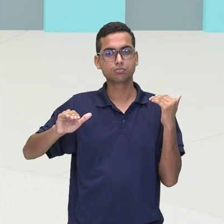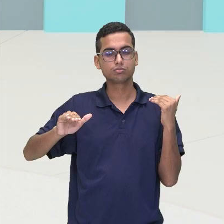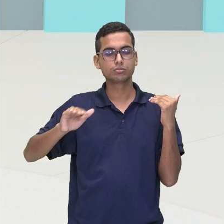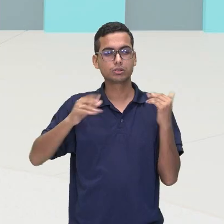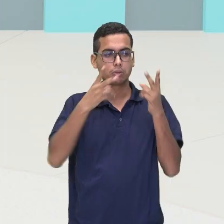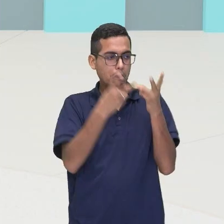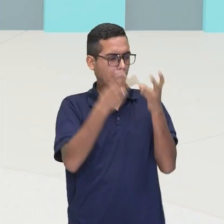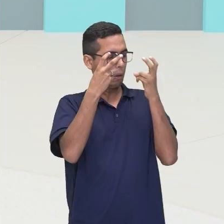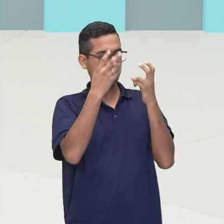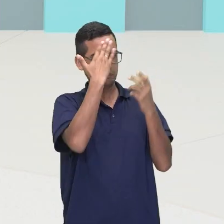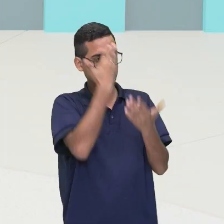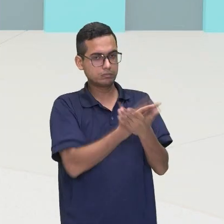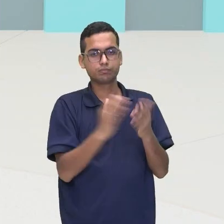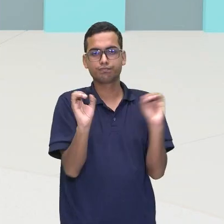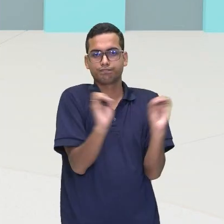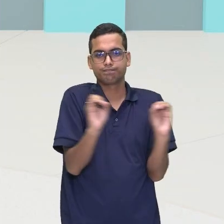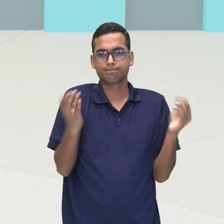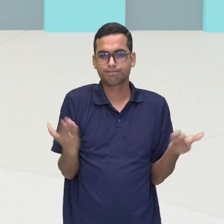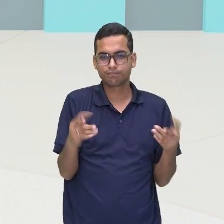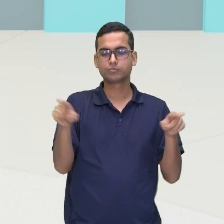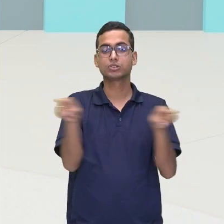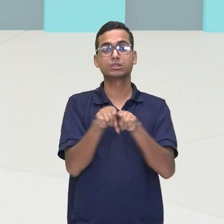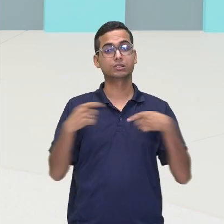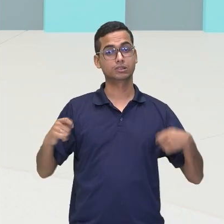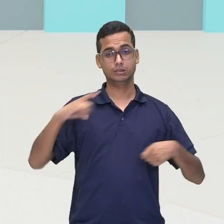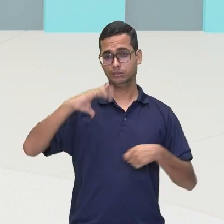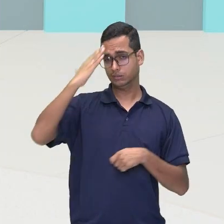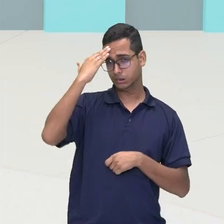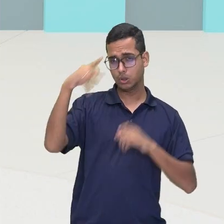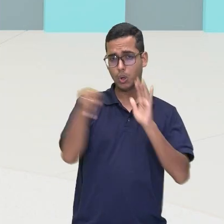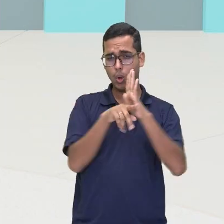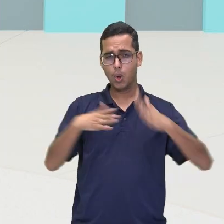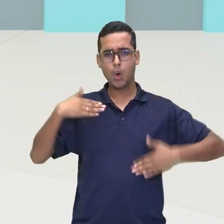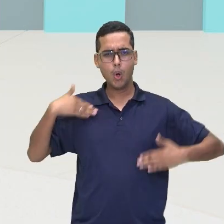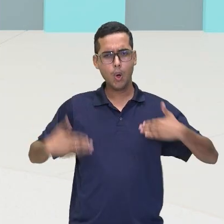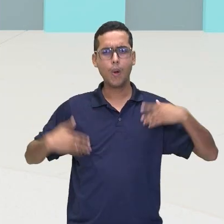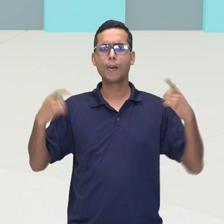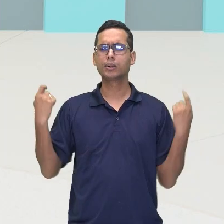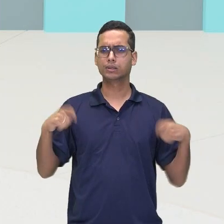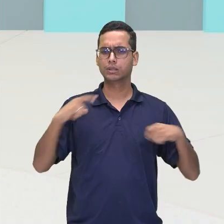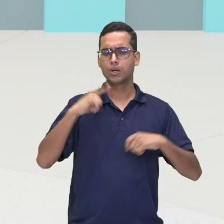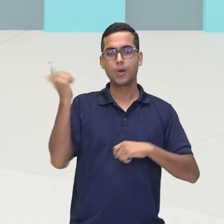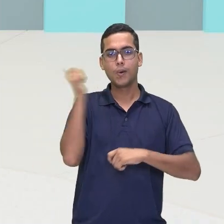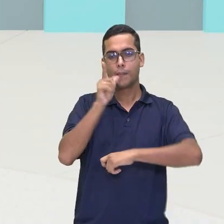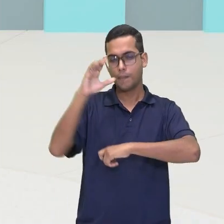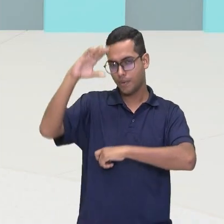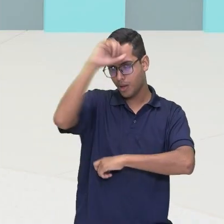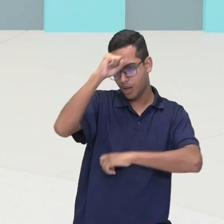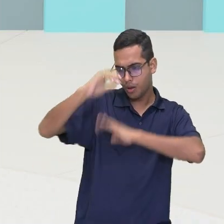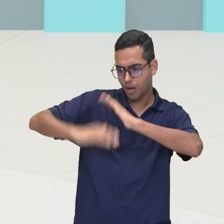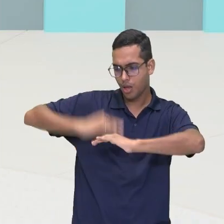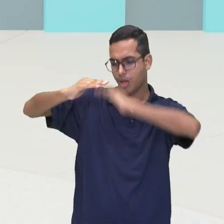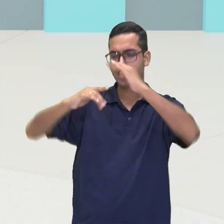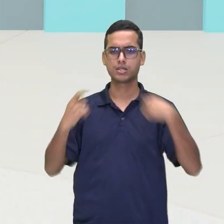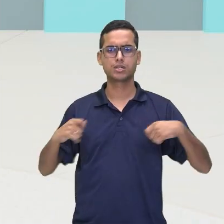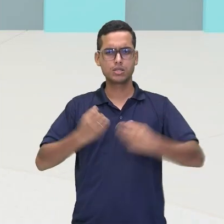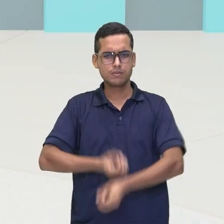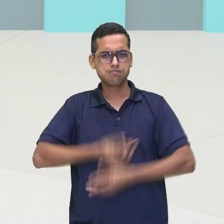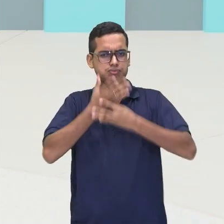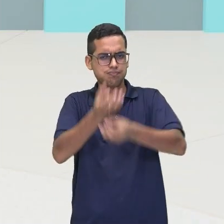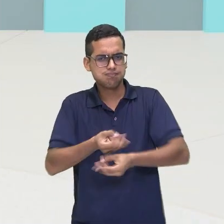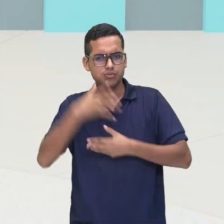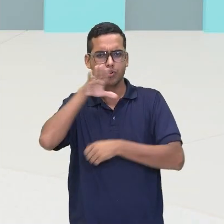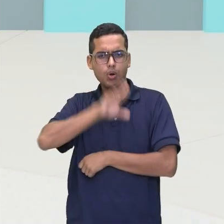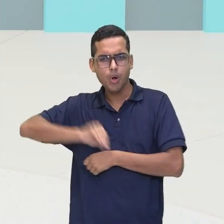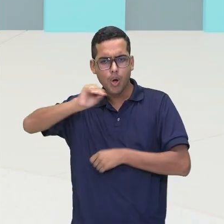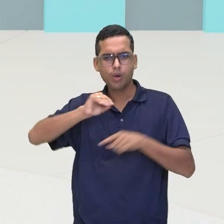reconheço. Apenas entender que esse corpo está aprendendo e tem necessidade de falar, de manifestar, de ser,